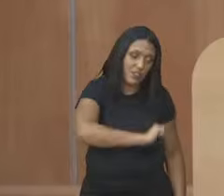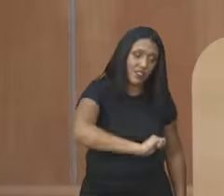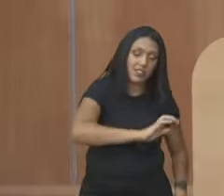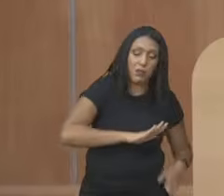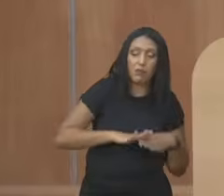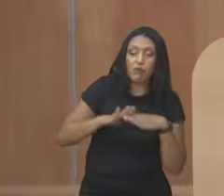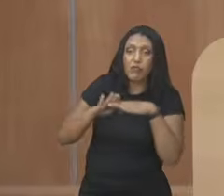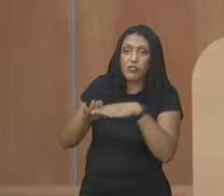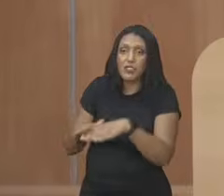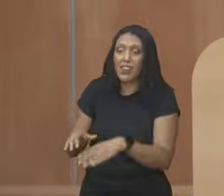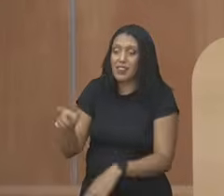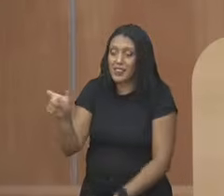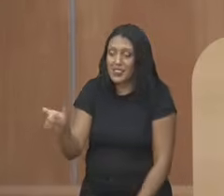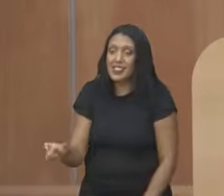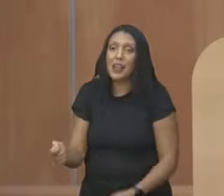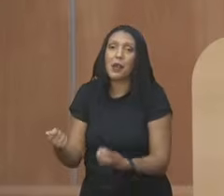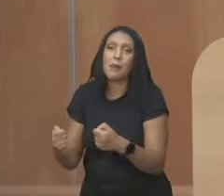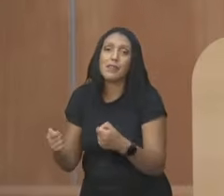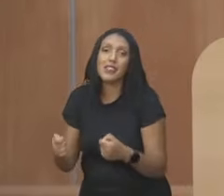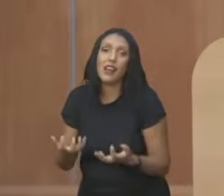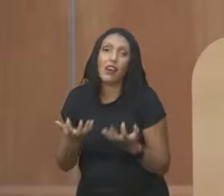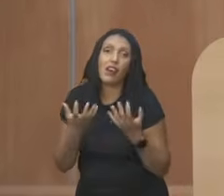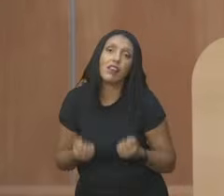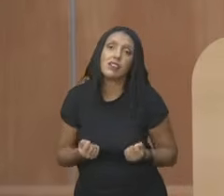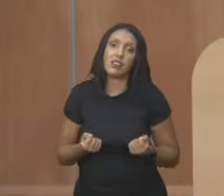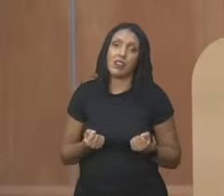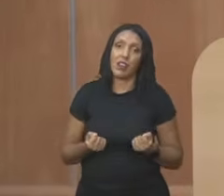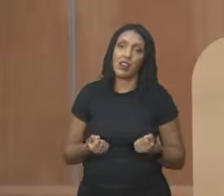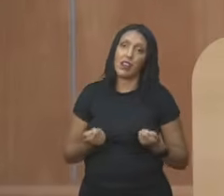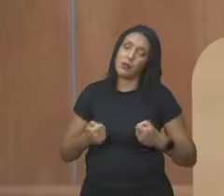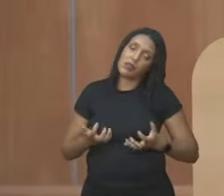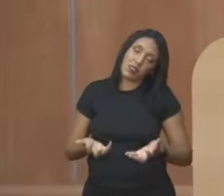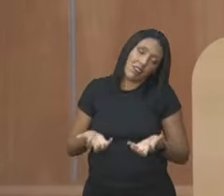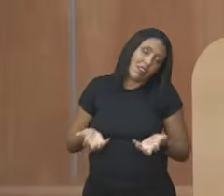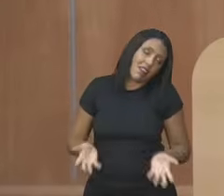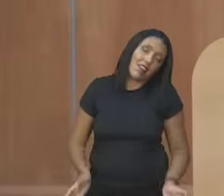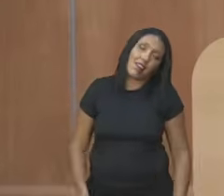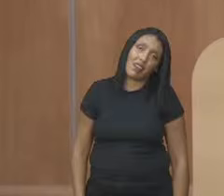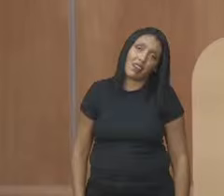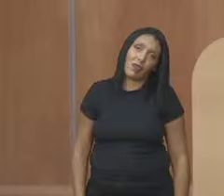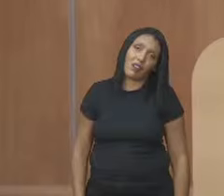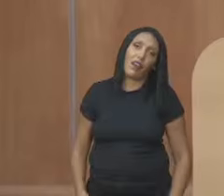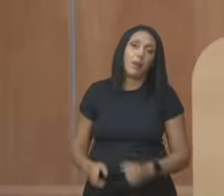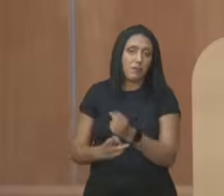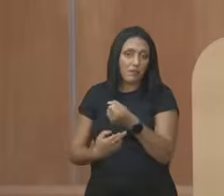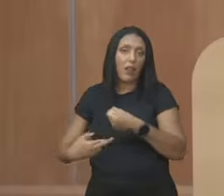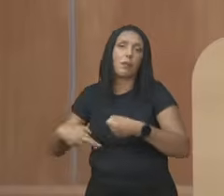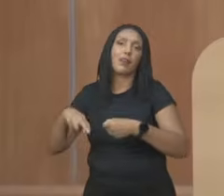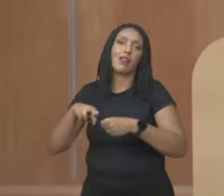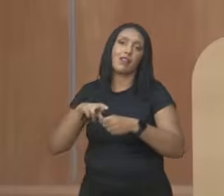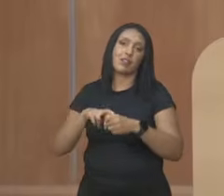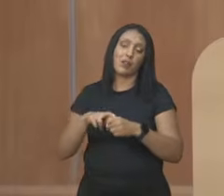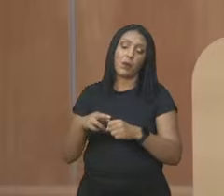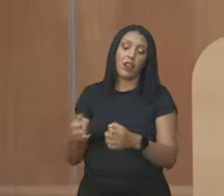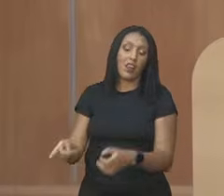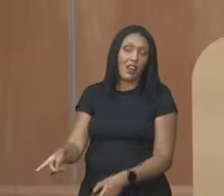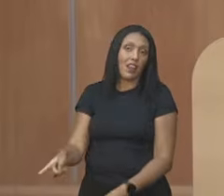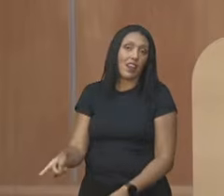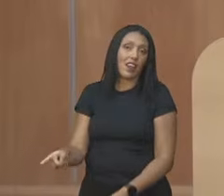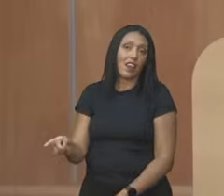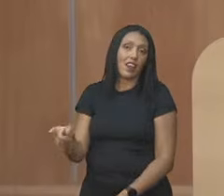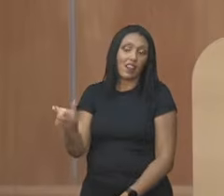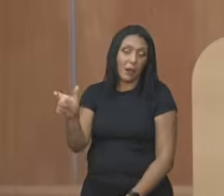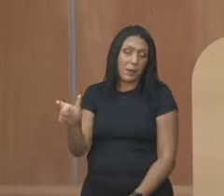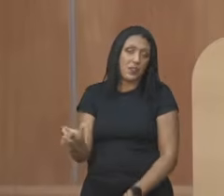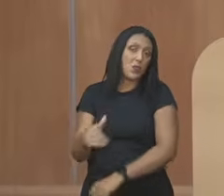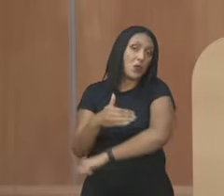difícil convencê-lo a estar, a ir, a querer assumir, primeiro assumir que